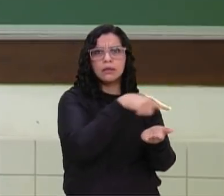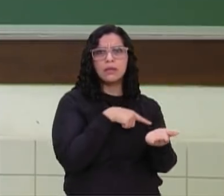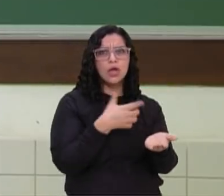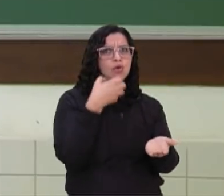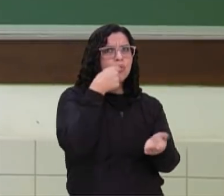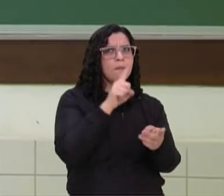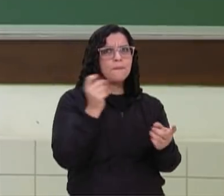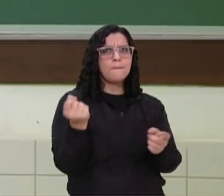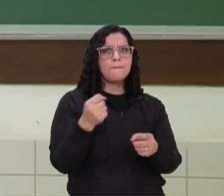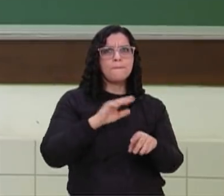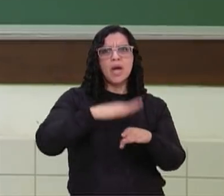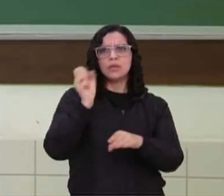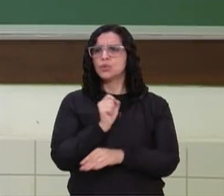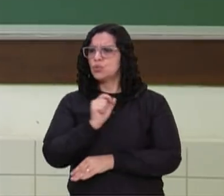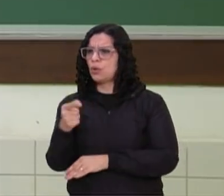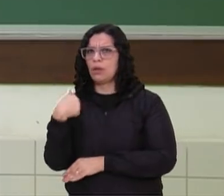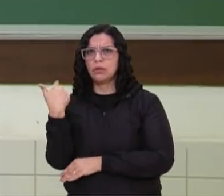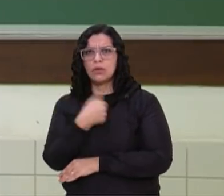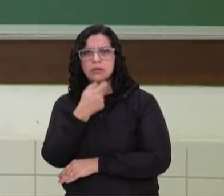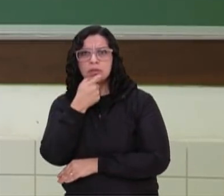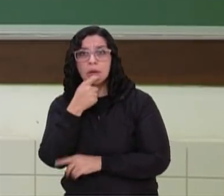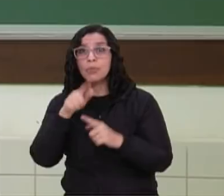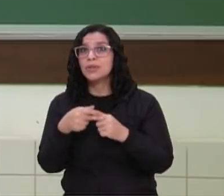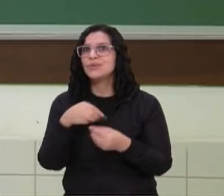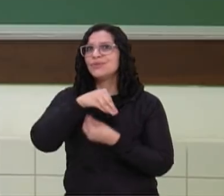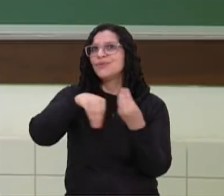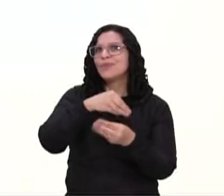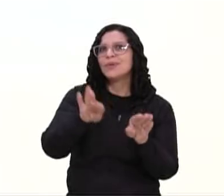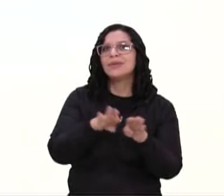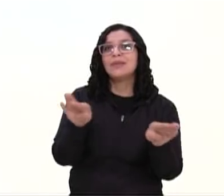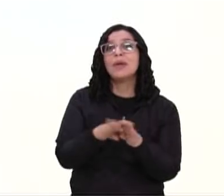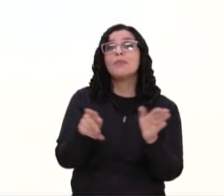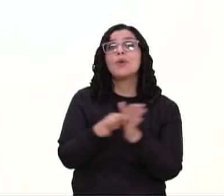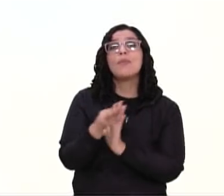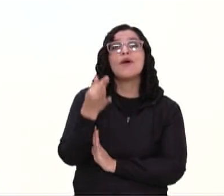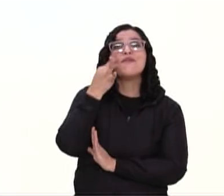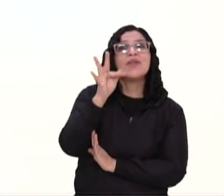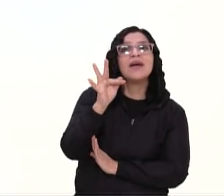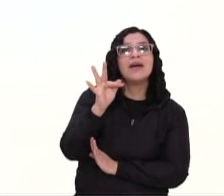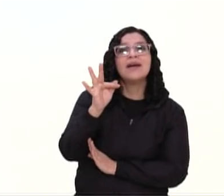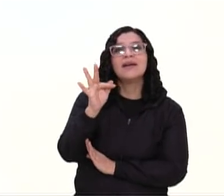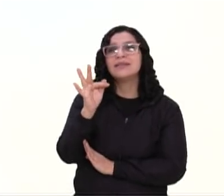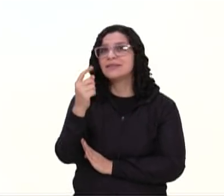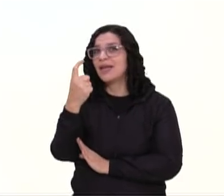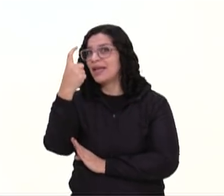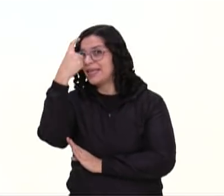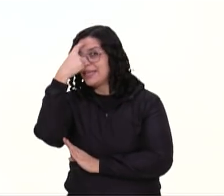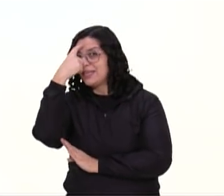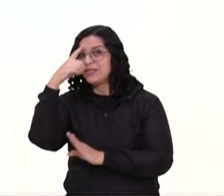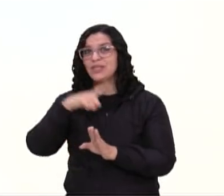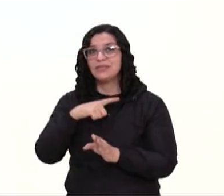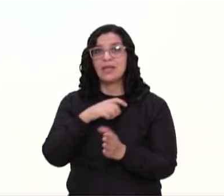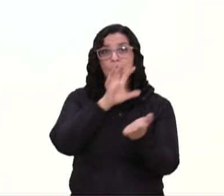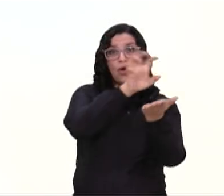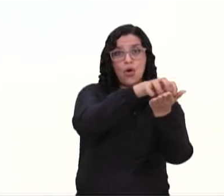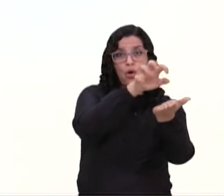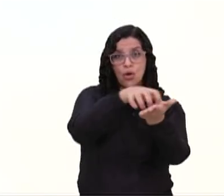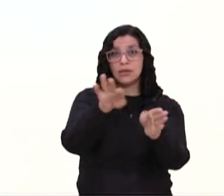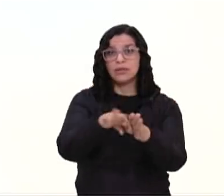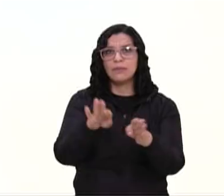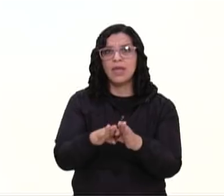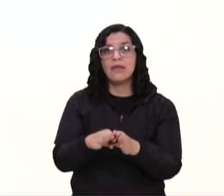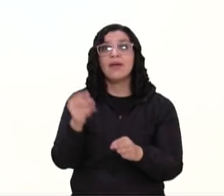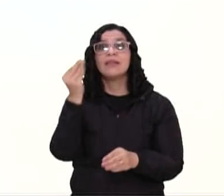Outros motivos que vão levar a isso vai ser o envolvimento da Inglaterra na Guerra Franco-Índia, quando colonos das 13 colônias vão